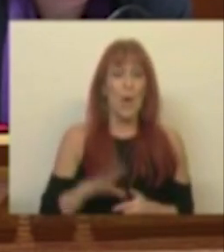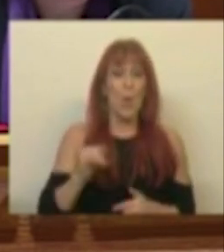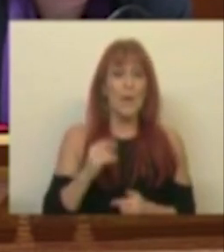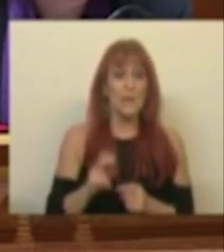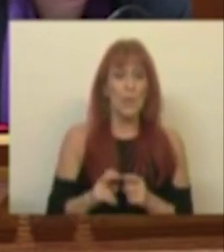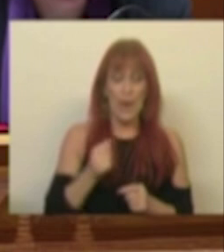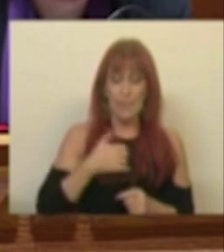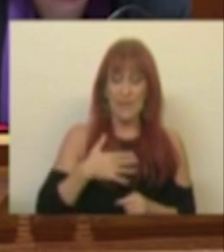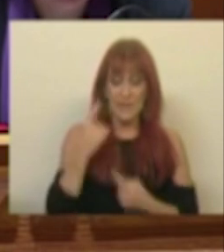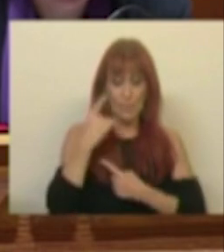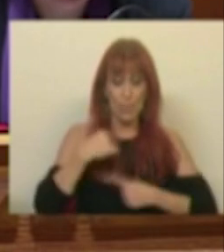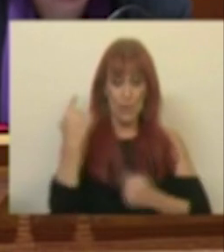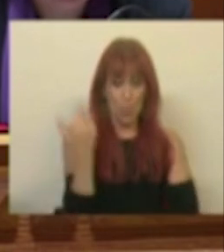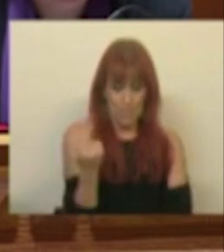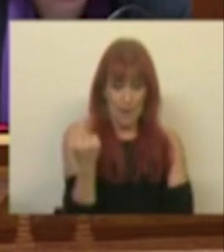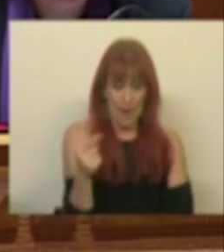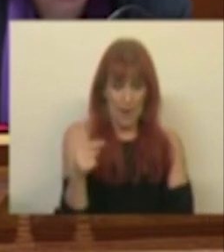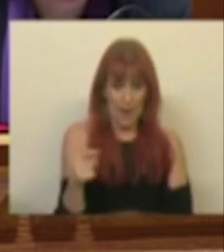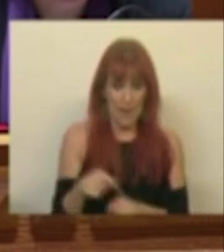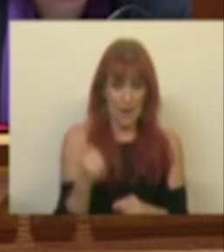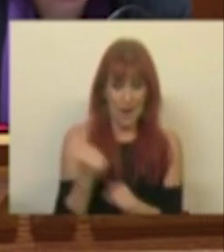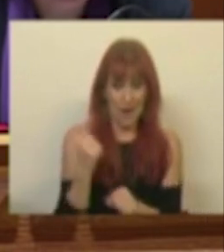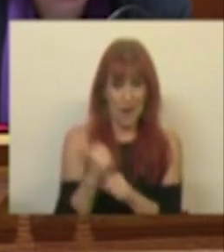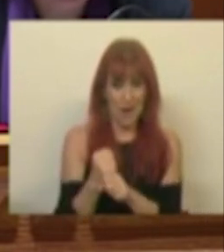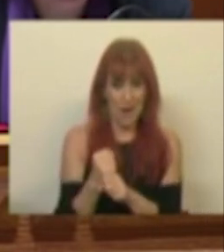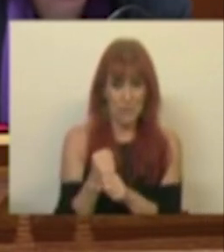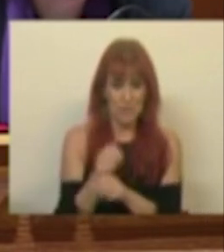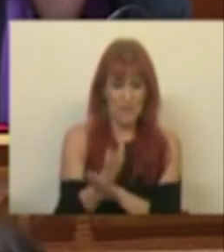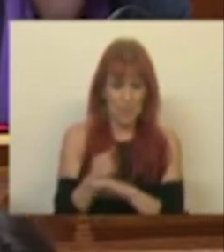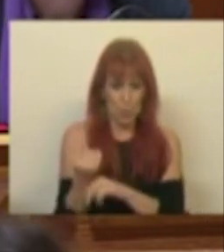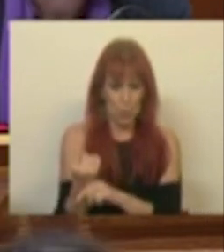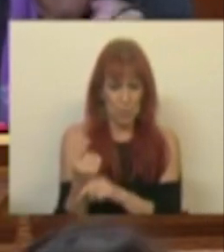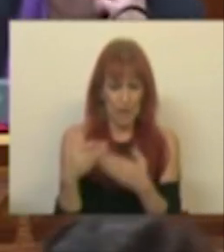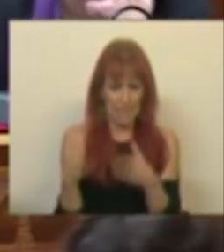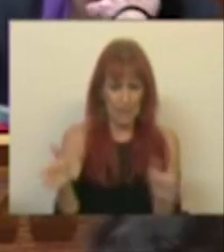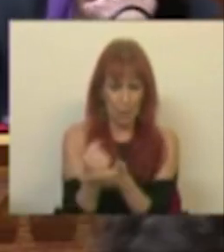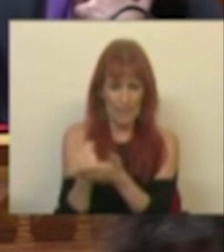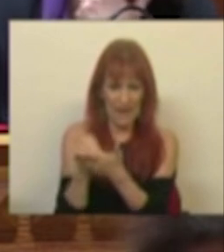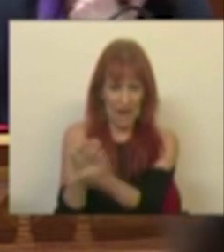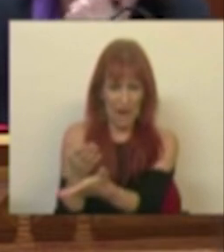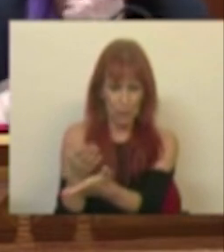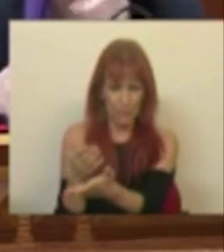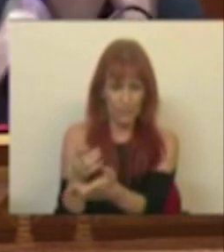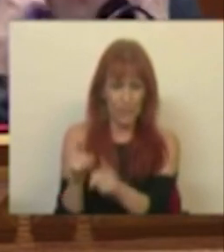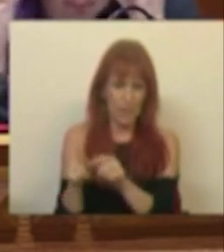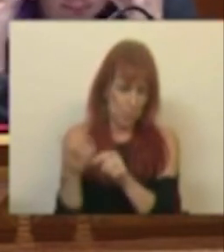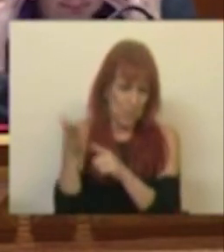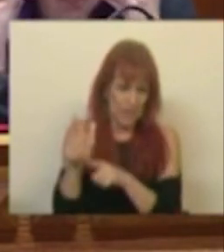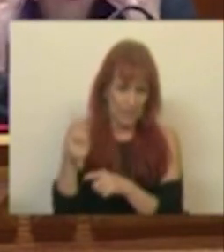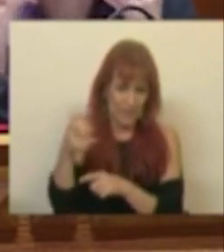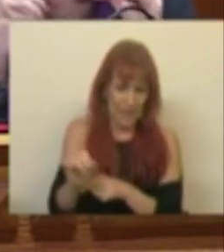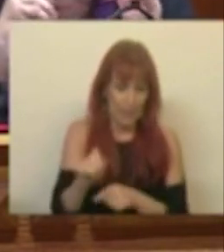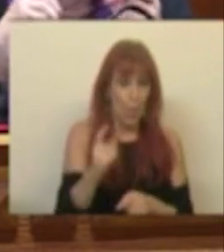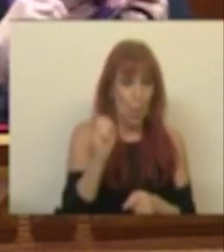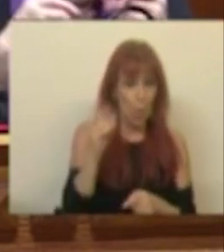Quando há uma empresa pública que age num setor aberto ao mercado, caso da TAP ou caso